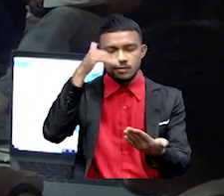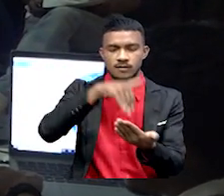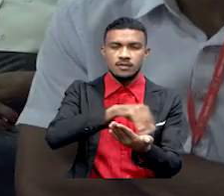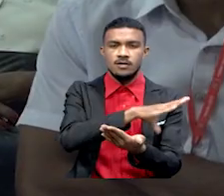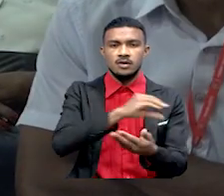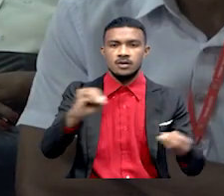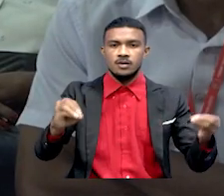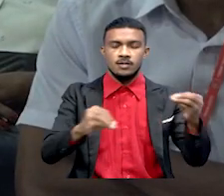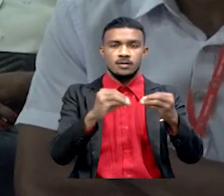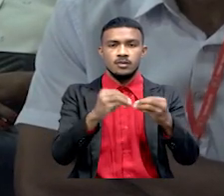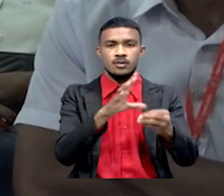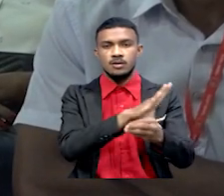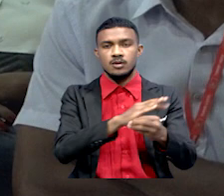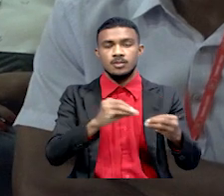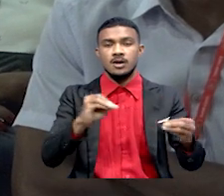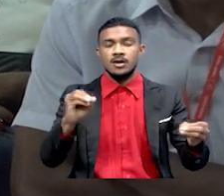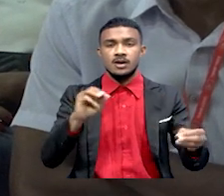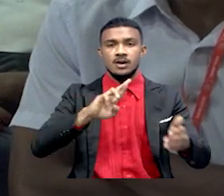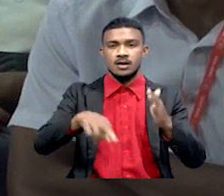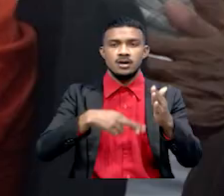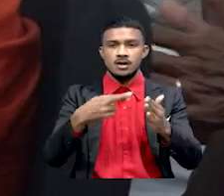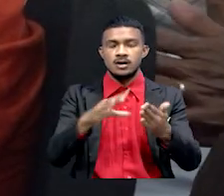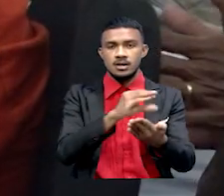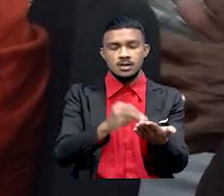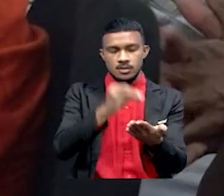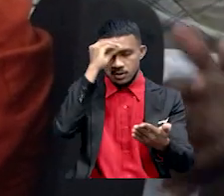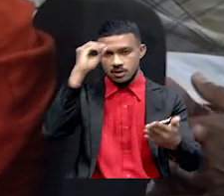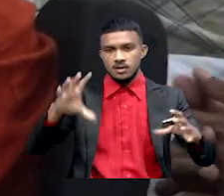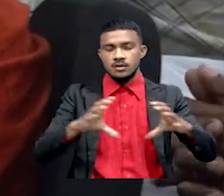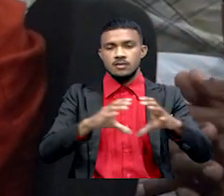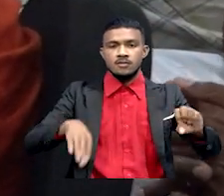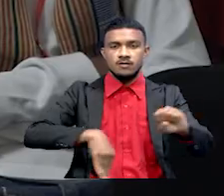barrezimento no estatuto, ter peritos Assembleia Academia Futebol 12 de novembro,